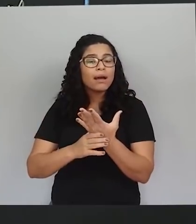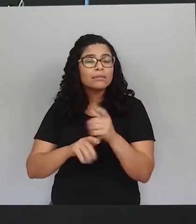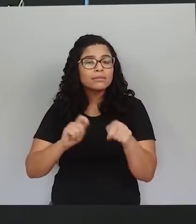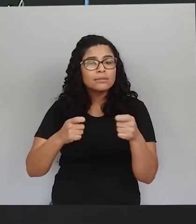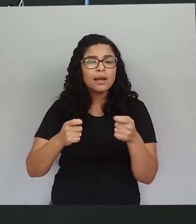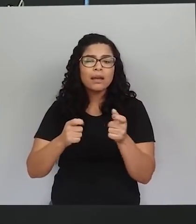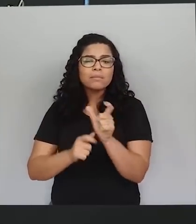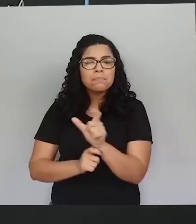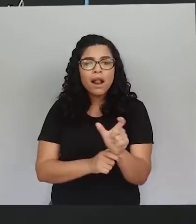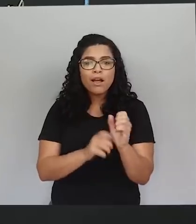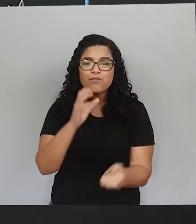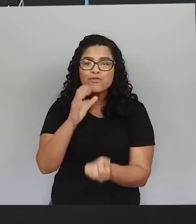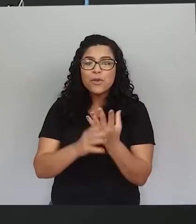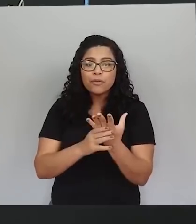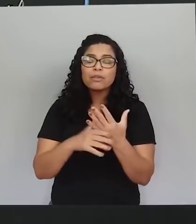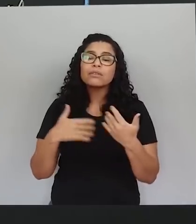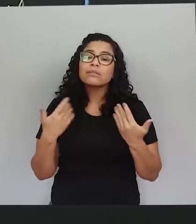tchau!